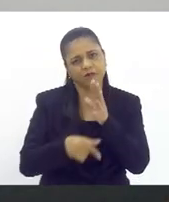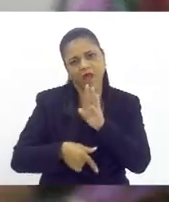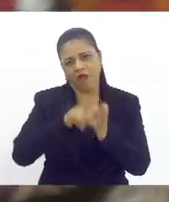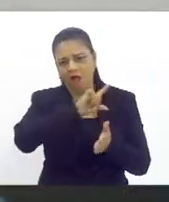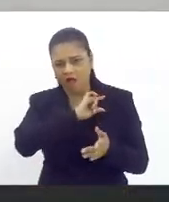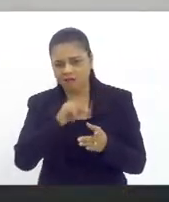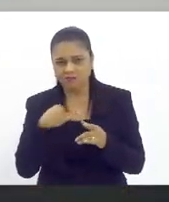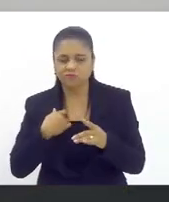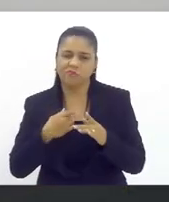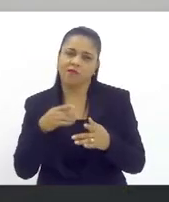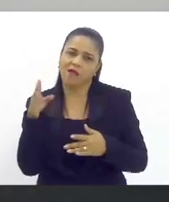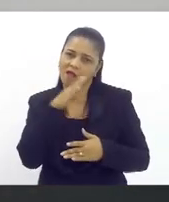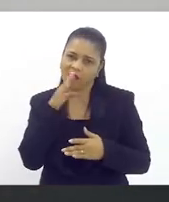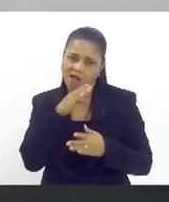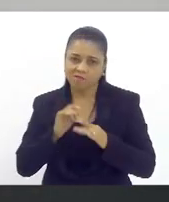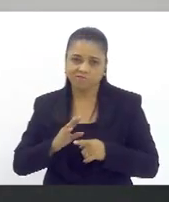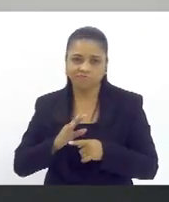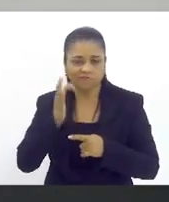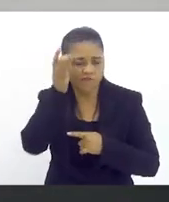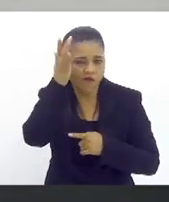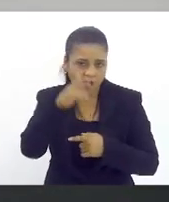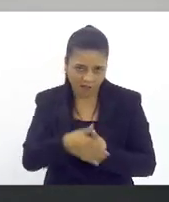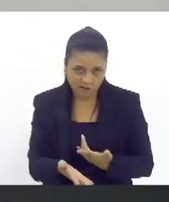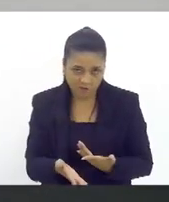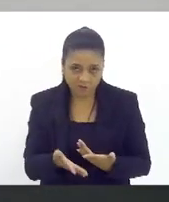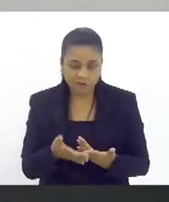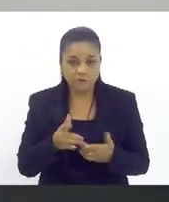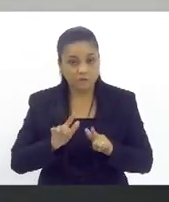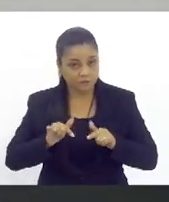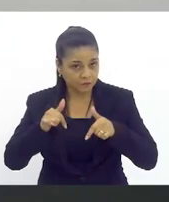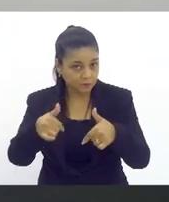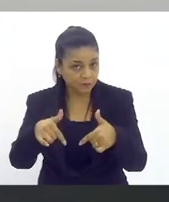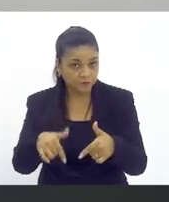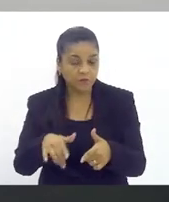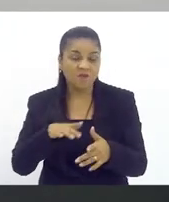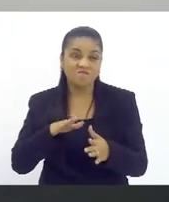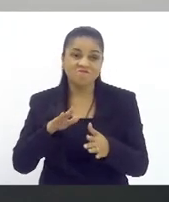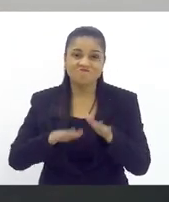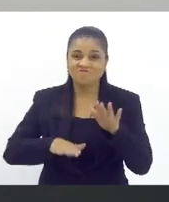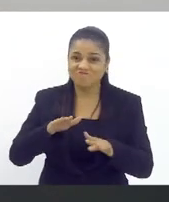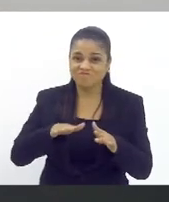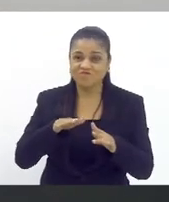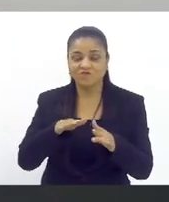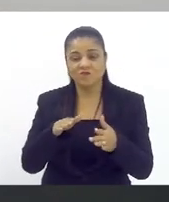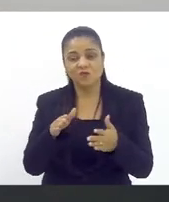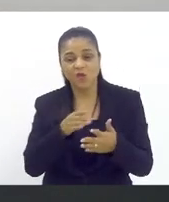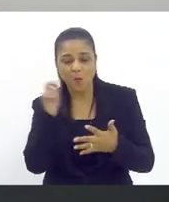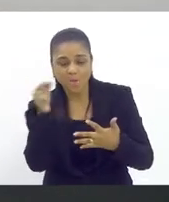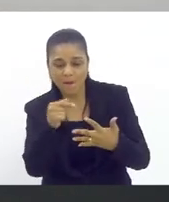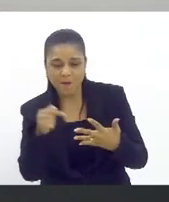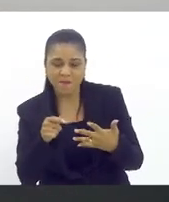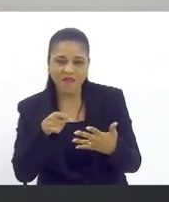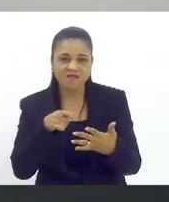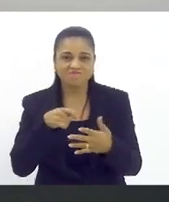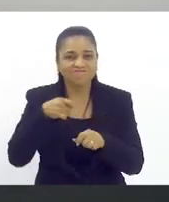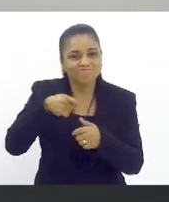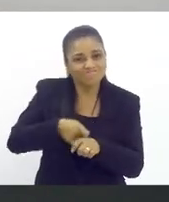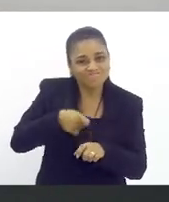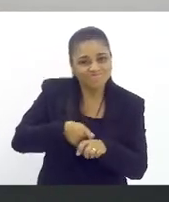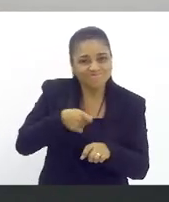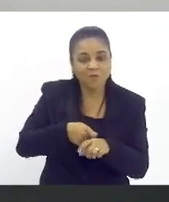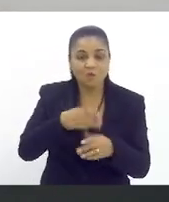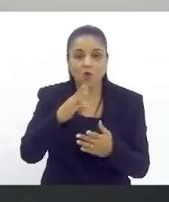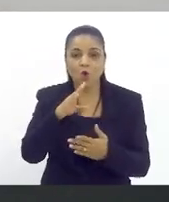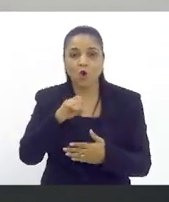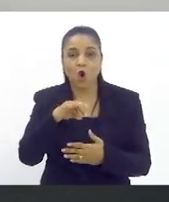facilita né mas também endurecem alguns pontos porque o código florestal é posterior a minha